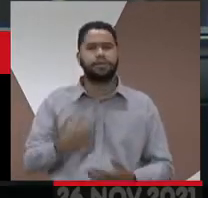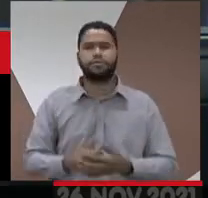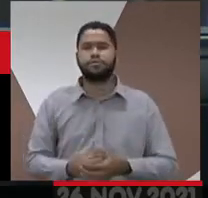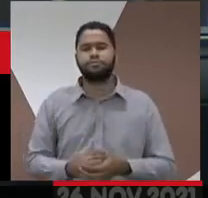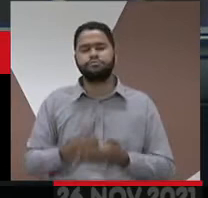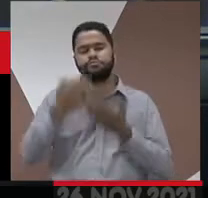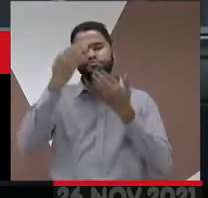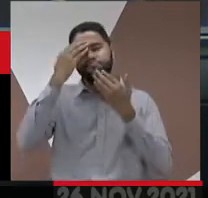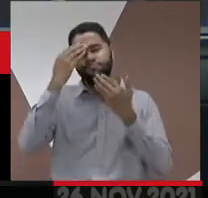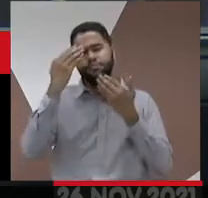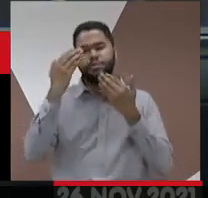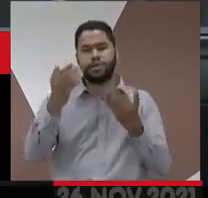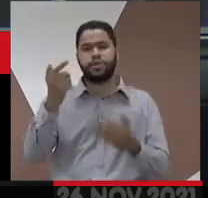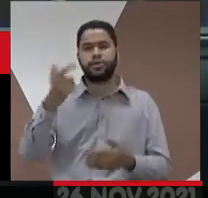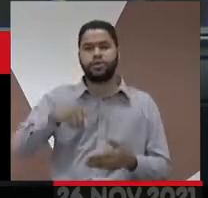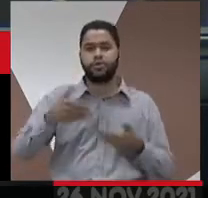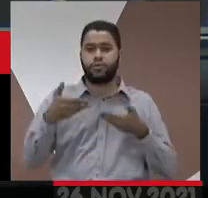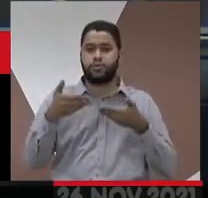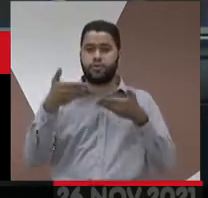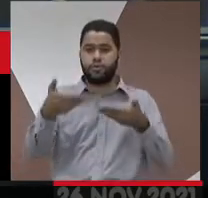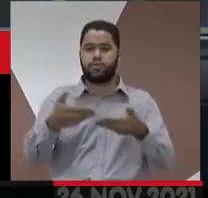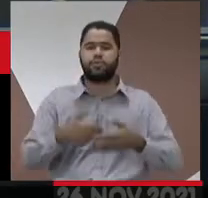muito obrigado mais uma vez pelo convite.